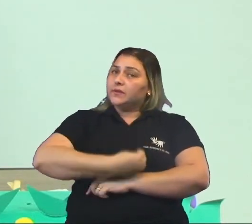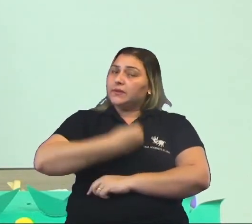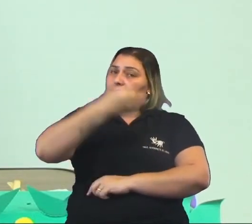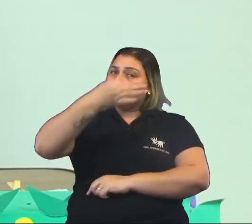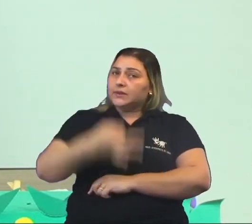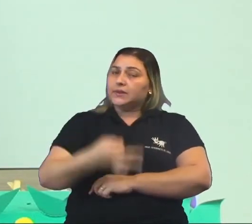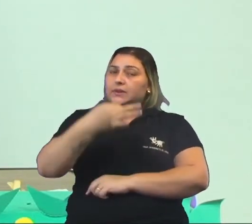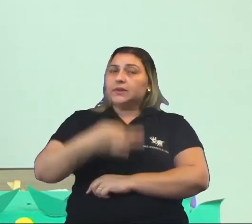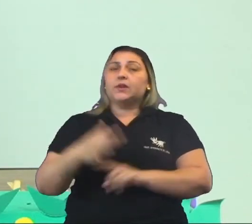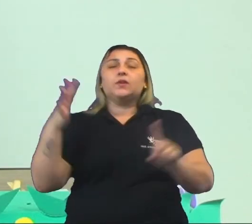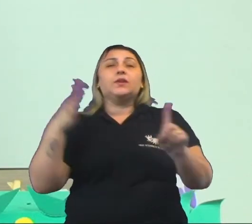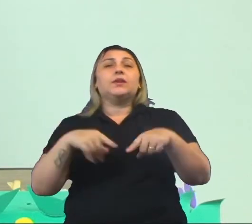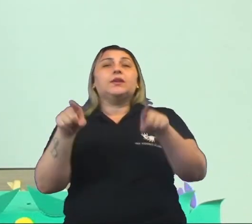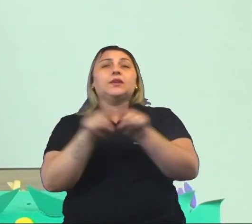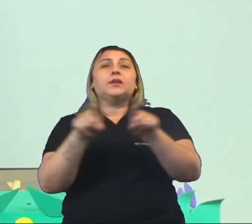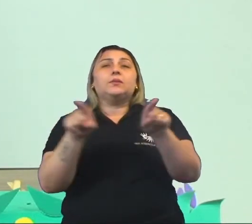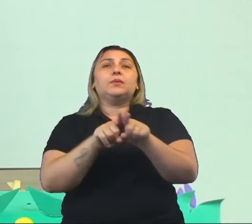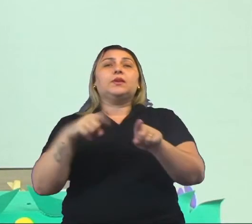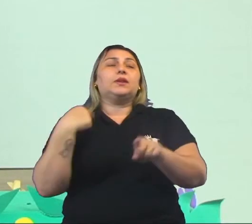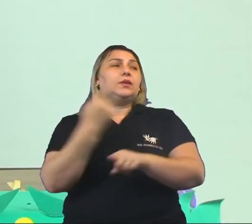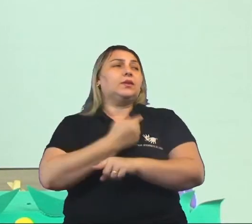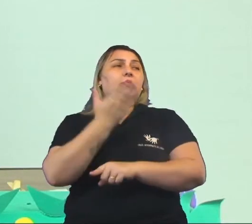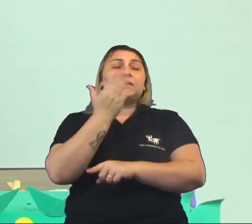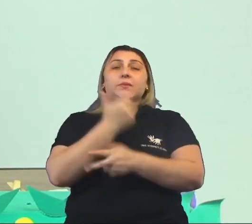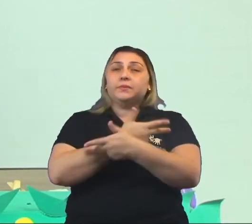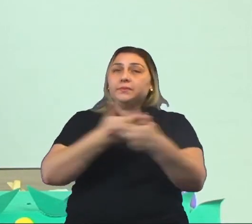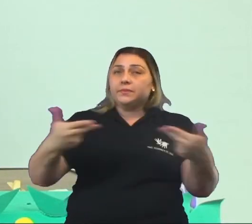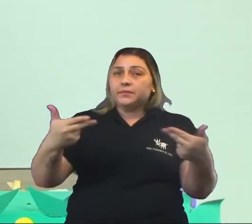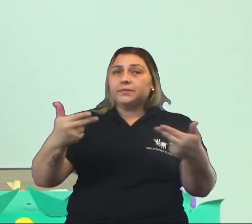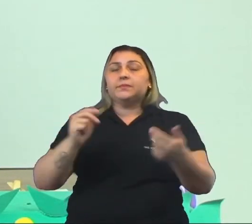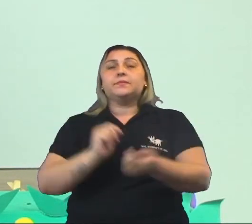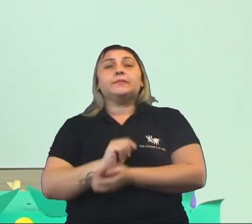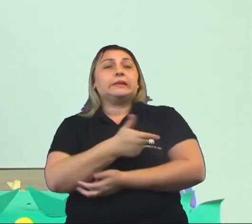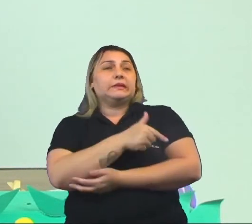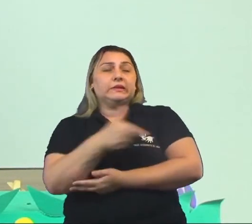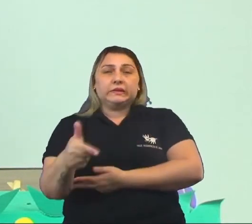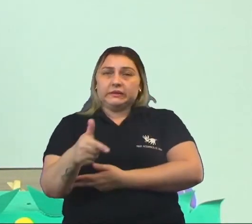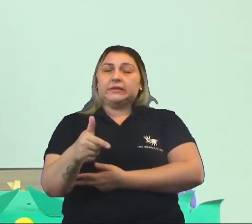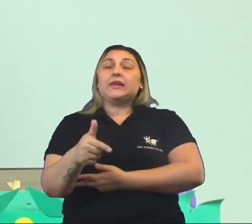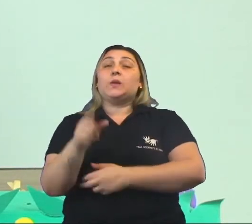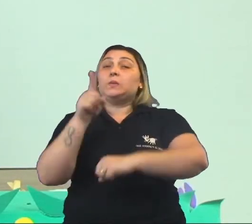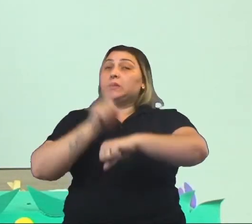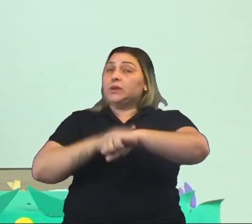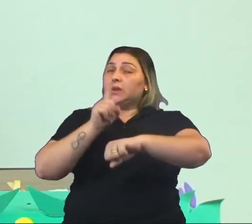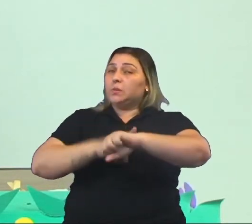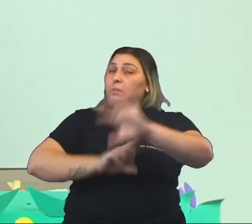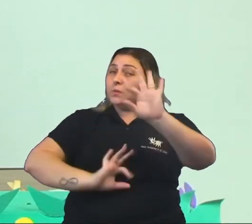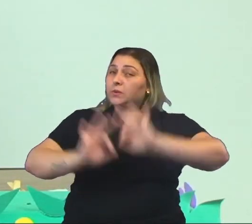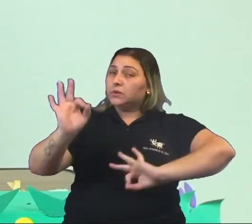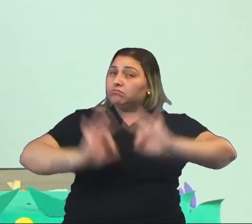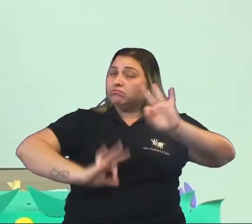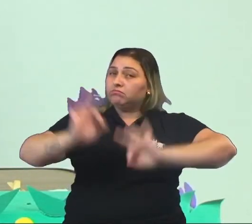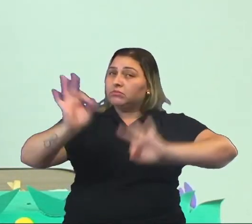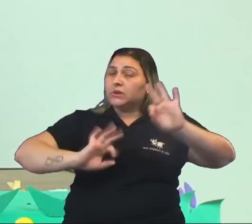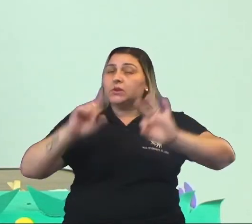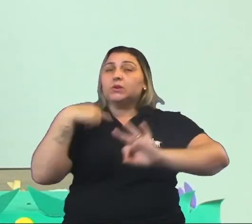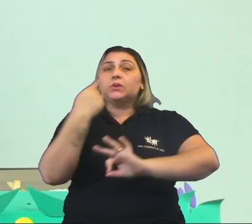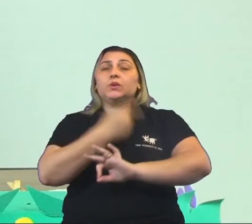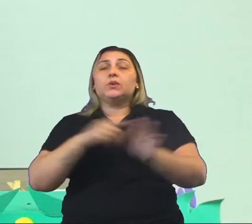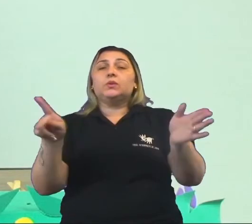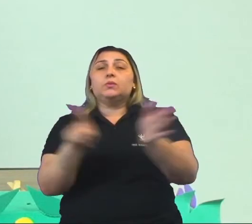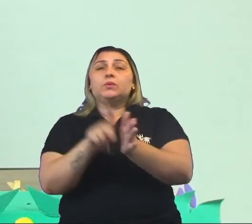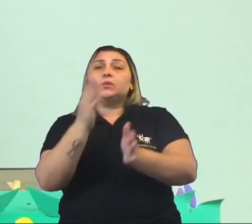certo? Influencia também um pouco na nossa alimentação. Afinal, não temos tanto tempo assim para preparar os nossos